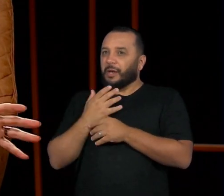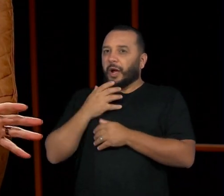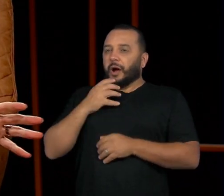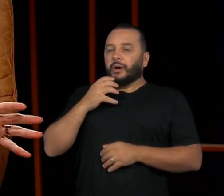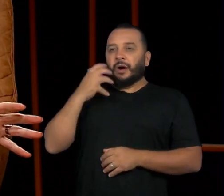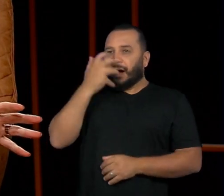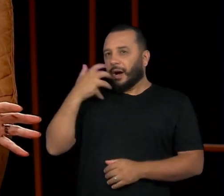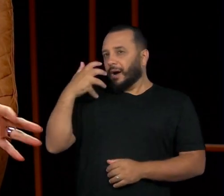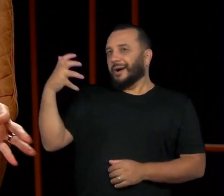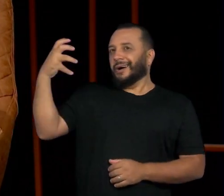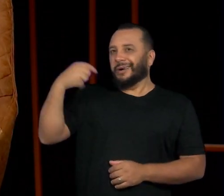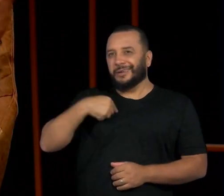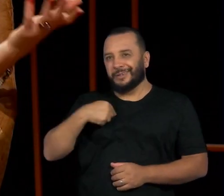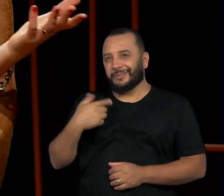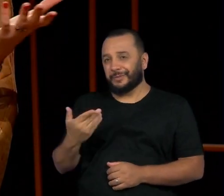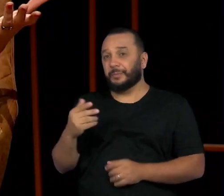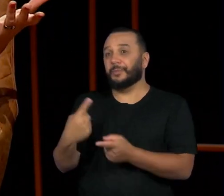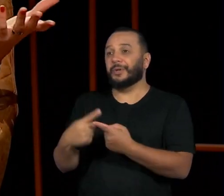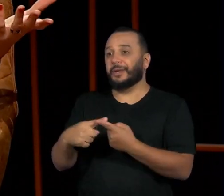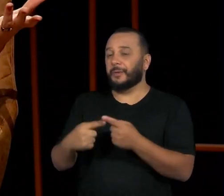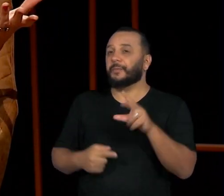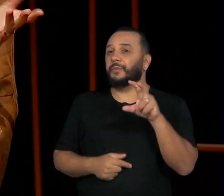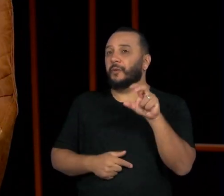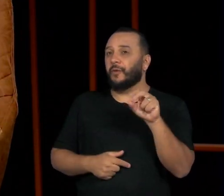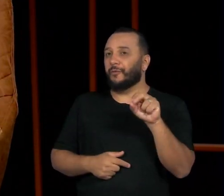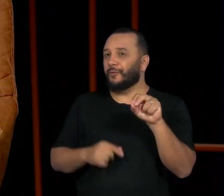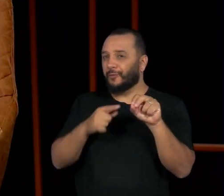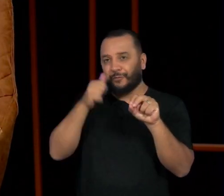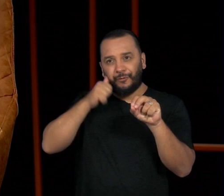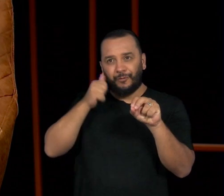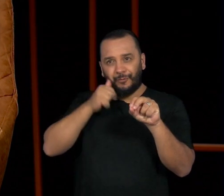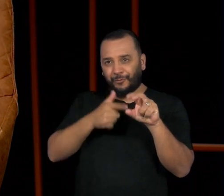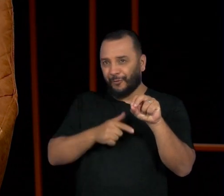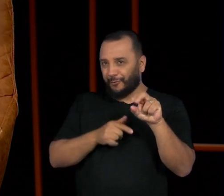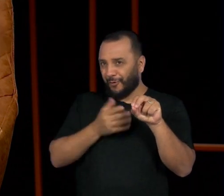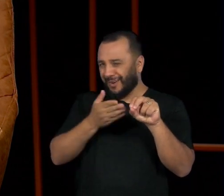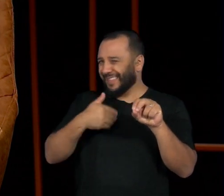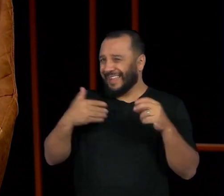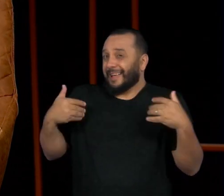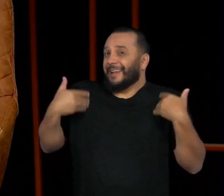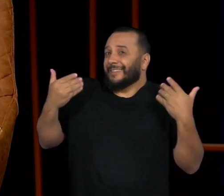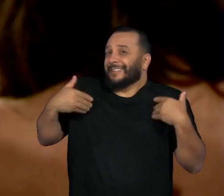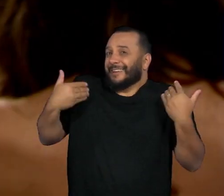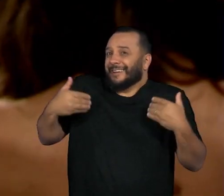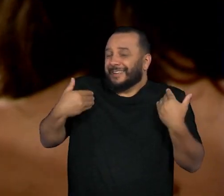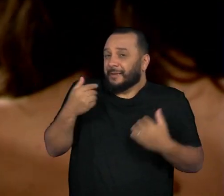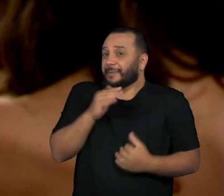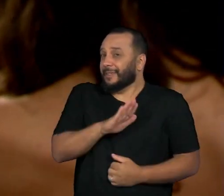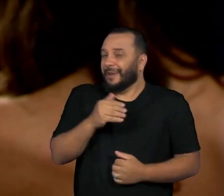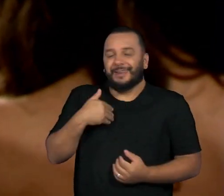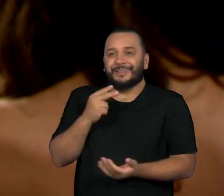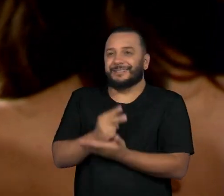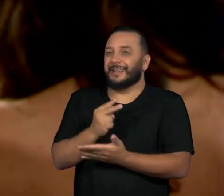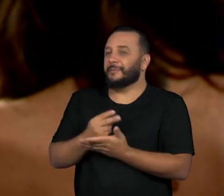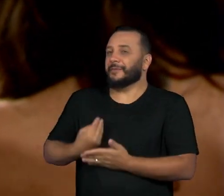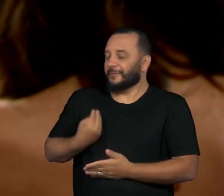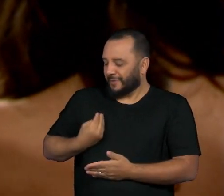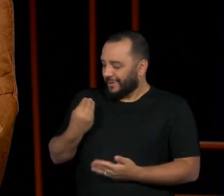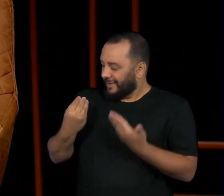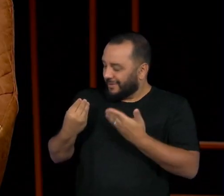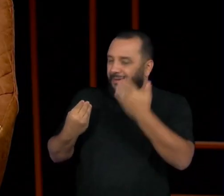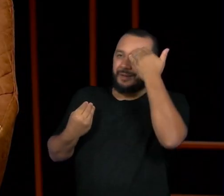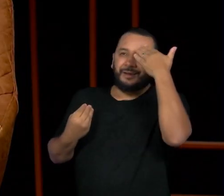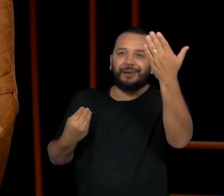foi a pessoa mais alegre que eu conheci. Mas ela expressava uma gratidão pela vida praticamente em todos